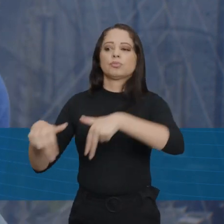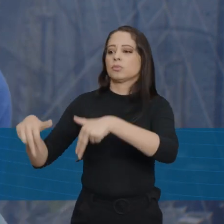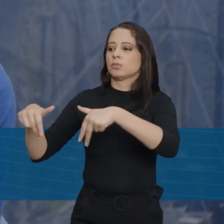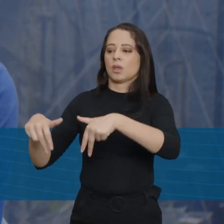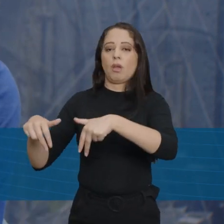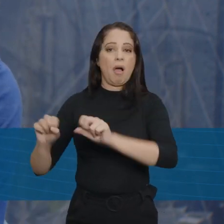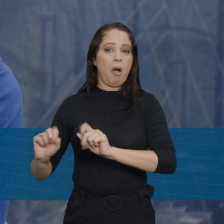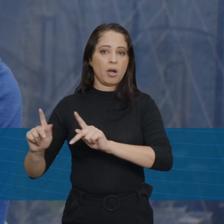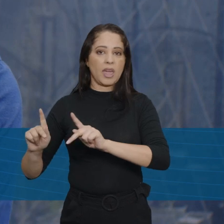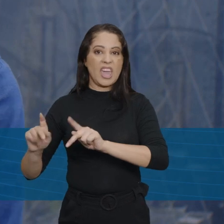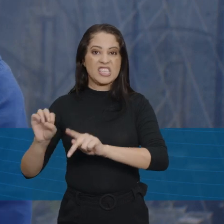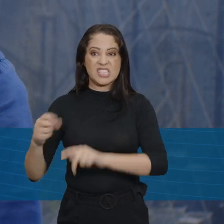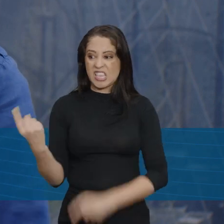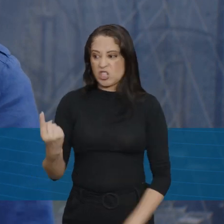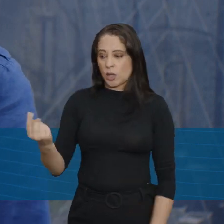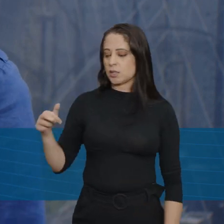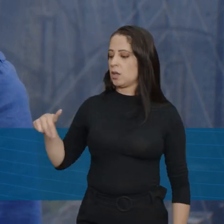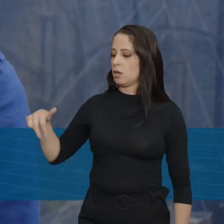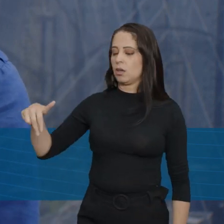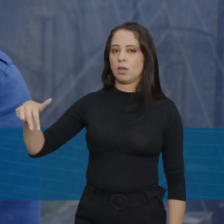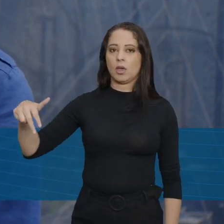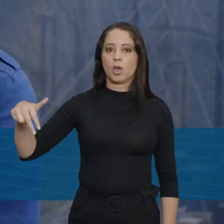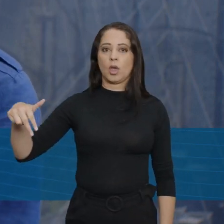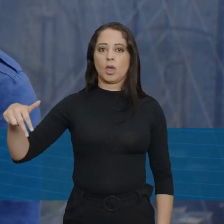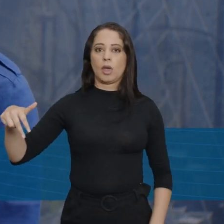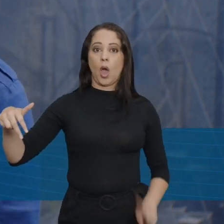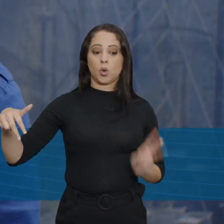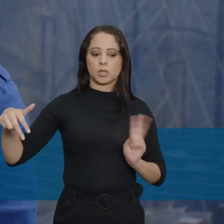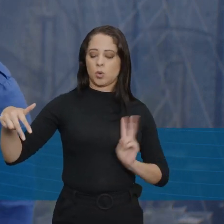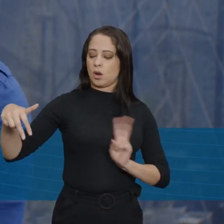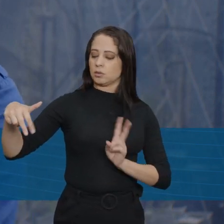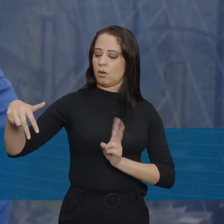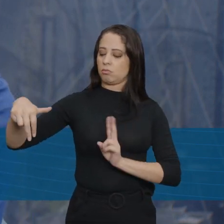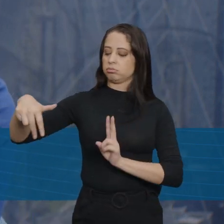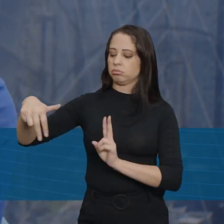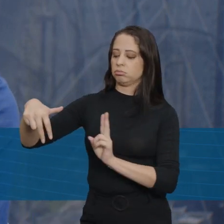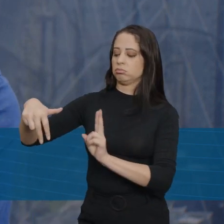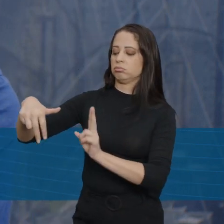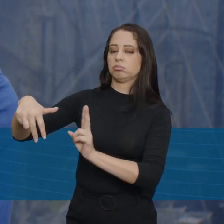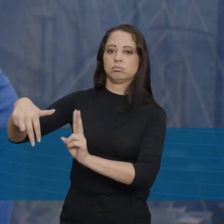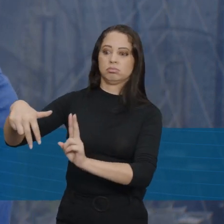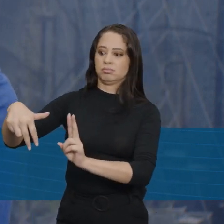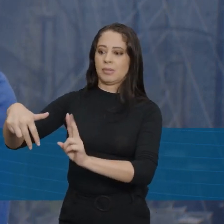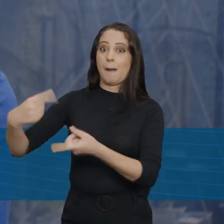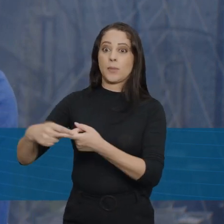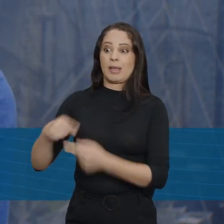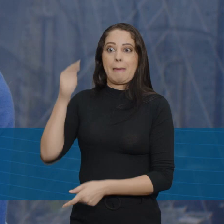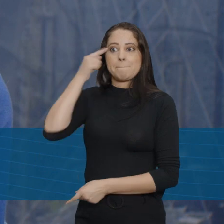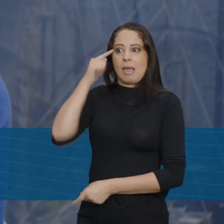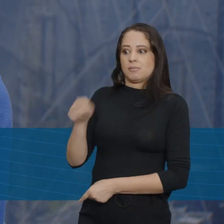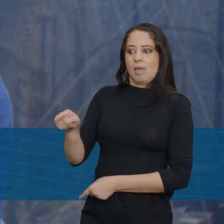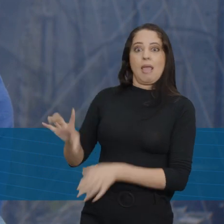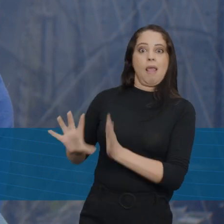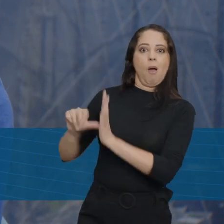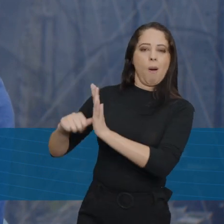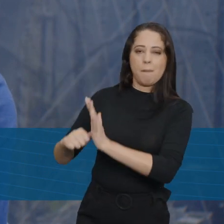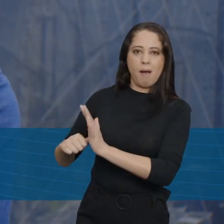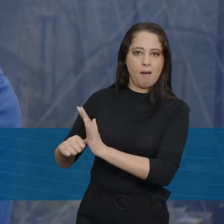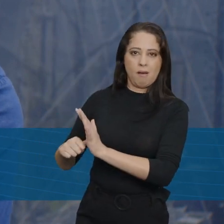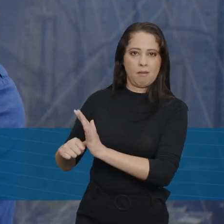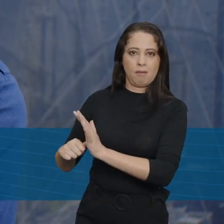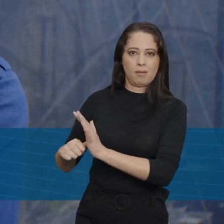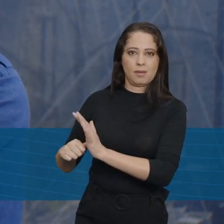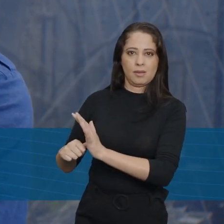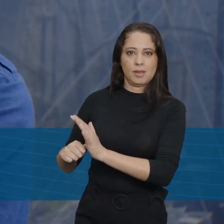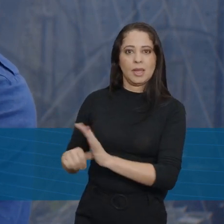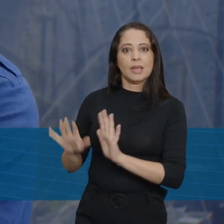eles entrarem sozinhos era outra. Era segurança andando atrás. Então essa vítima, ela já sabe que existe algo com